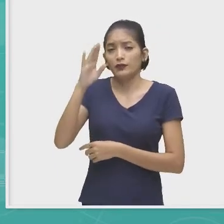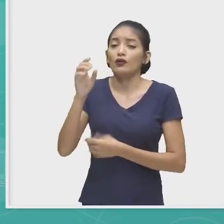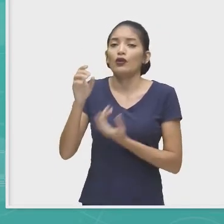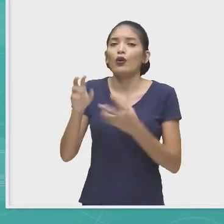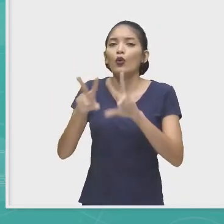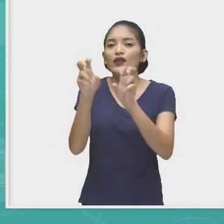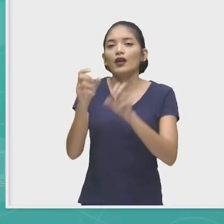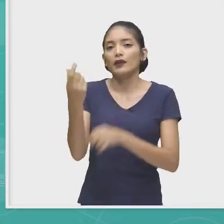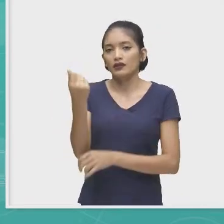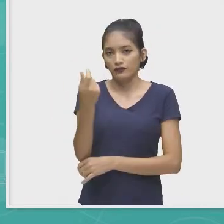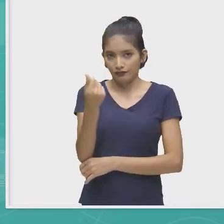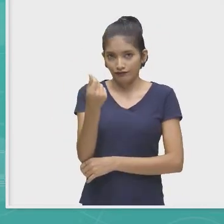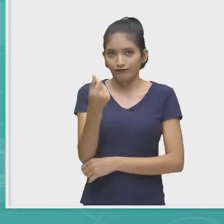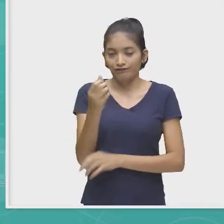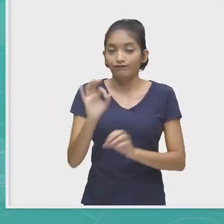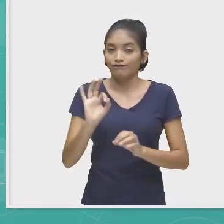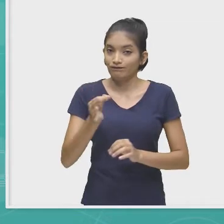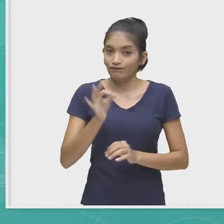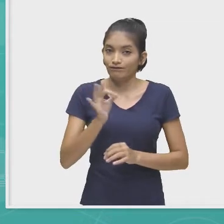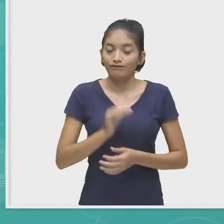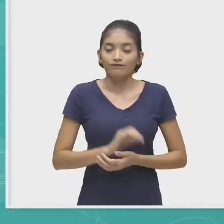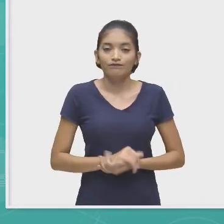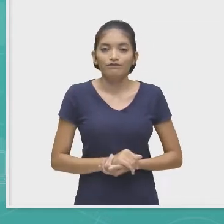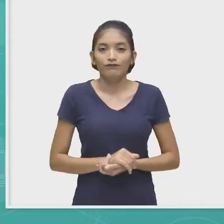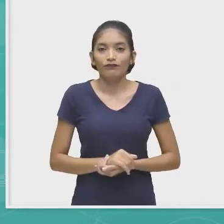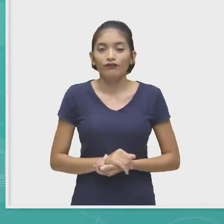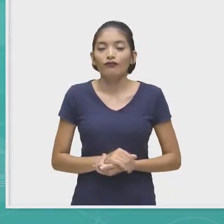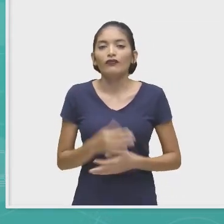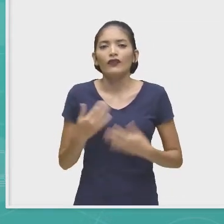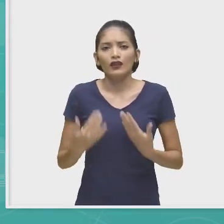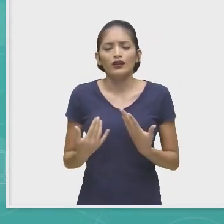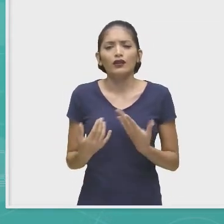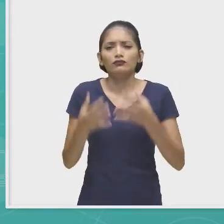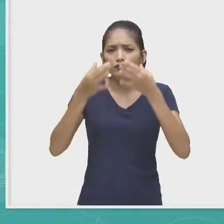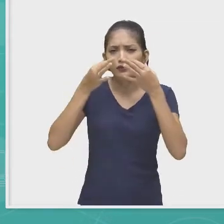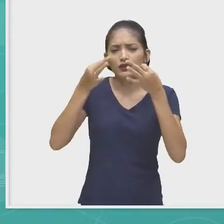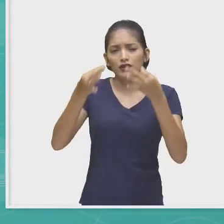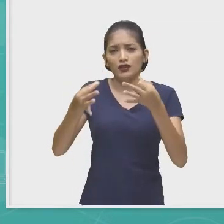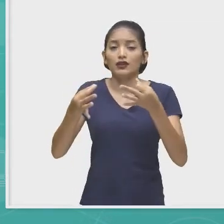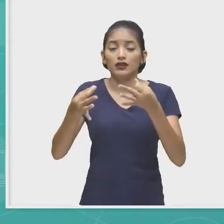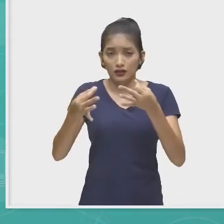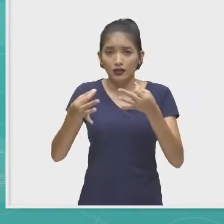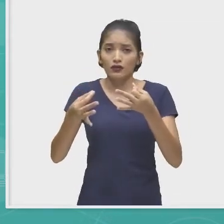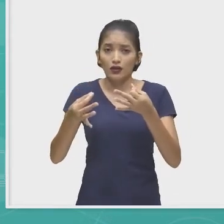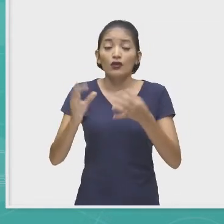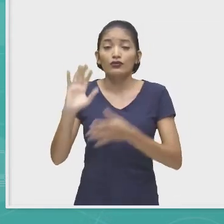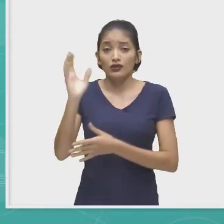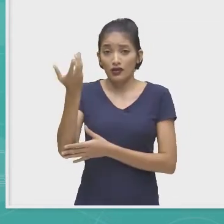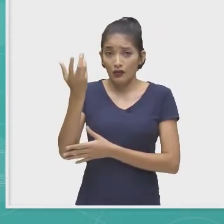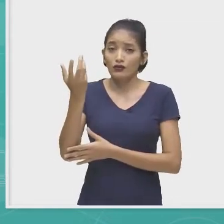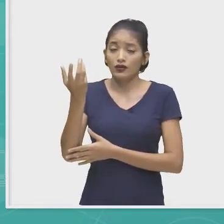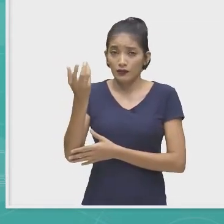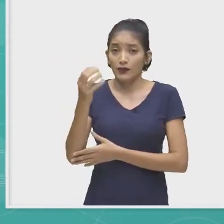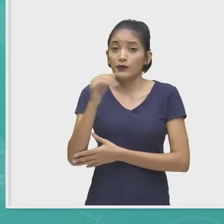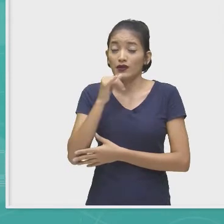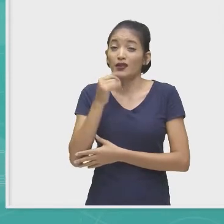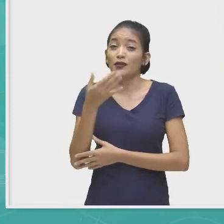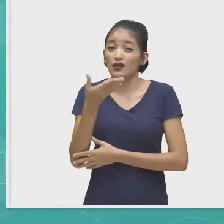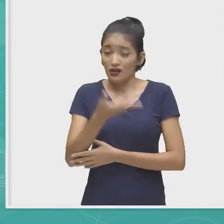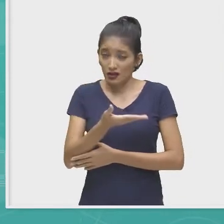dinheiro, correto? Então vocês devem estar muito atentos nessas situações. Nesse caso aqui, que nós